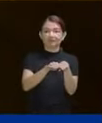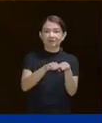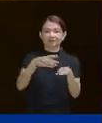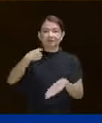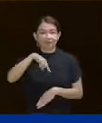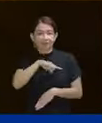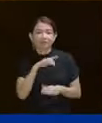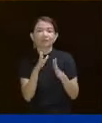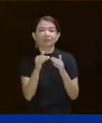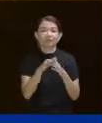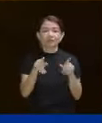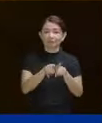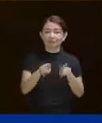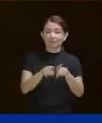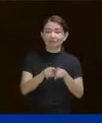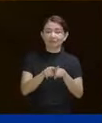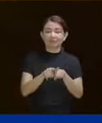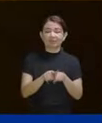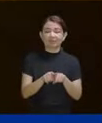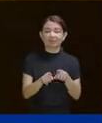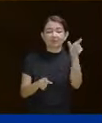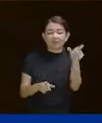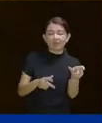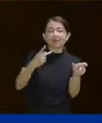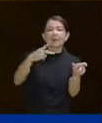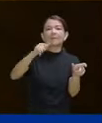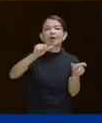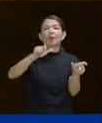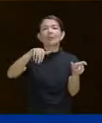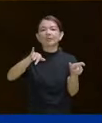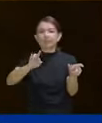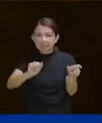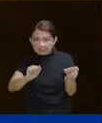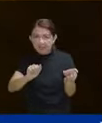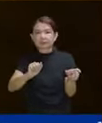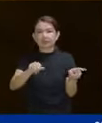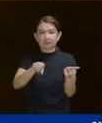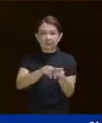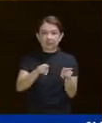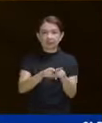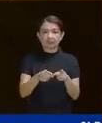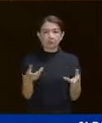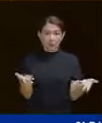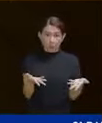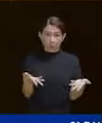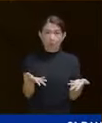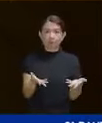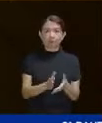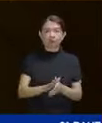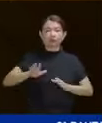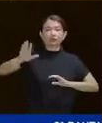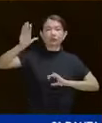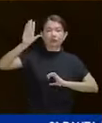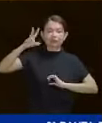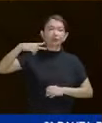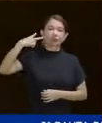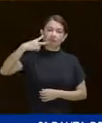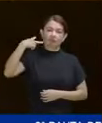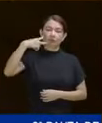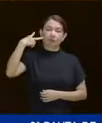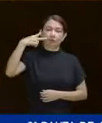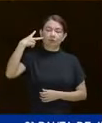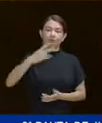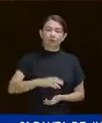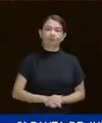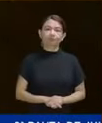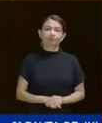nós pedimos também a senhora Palmira das Neves Bittencourt, que hoje é candidata a vereadora,